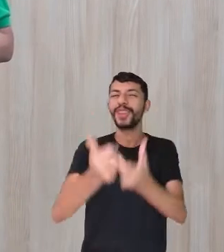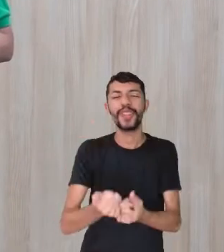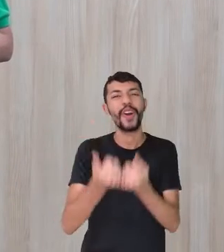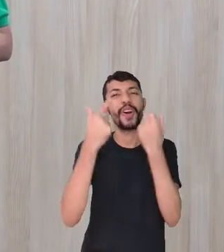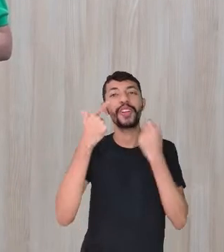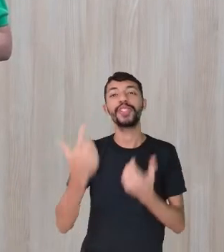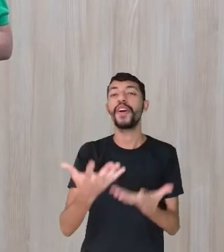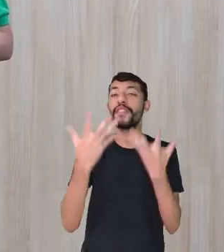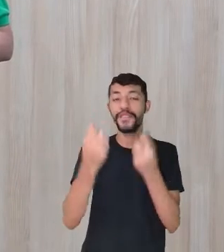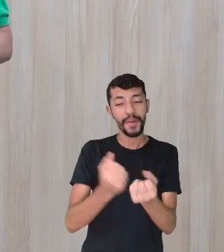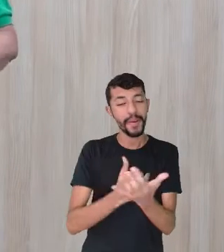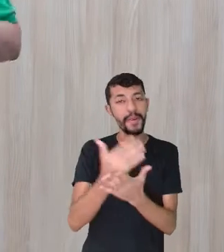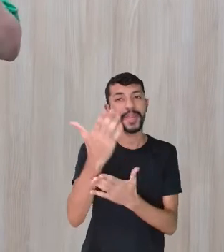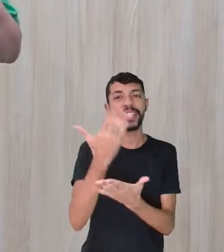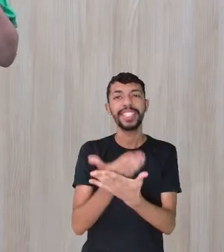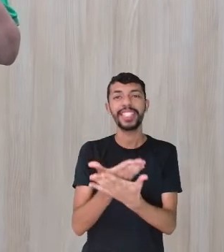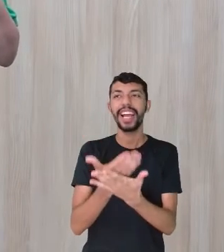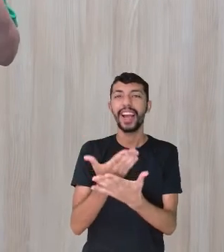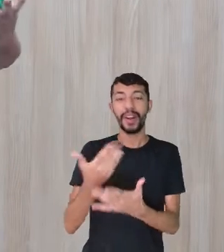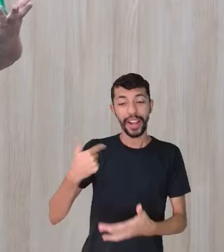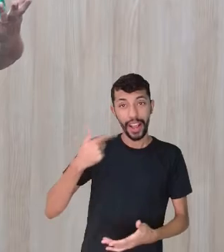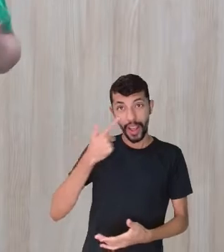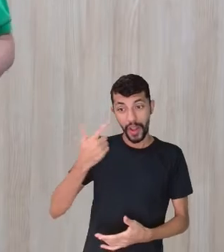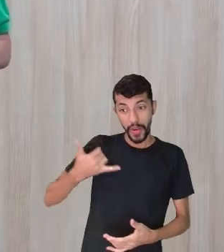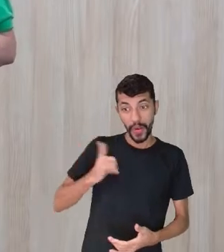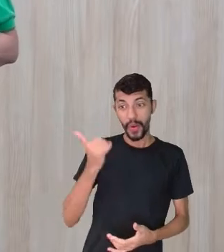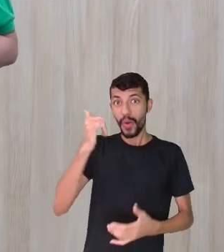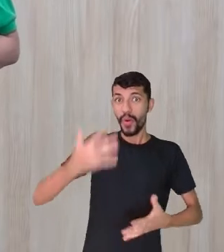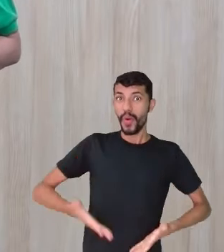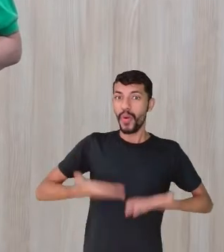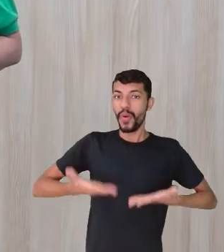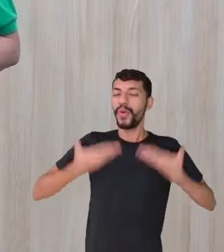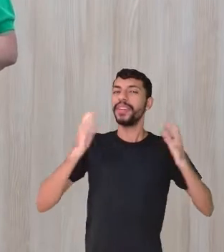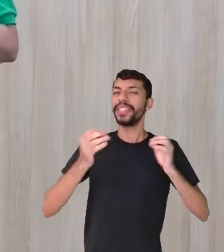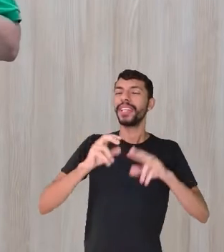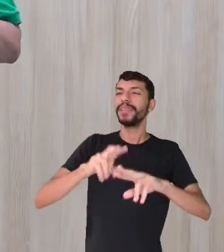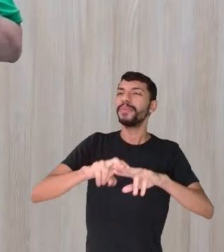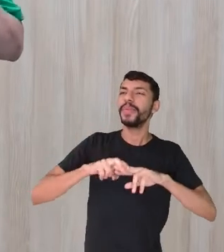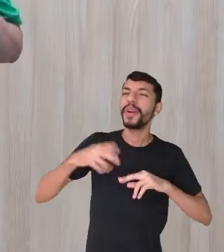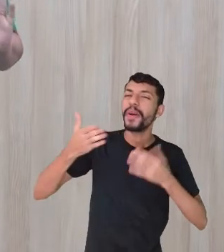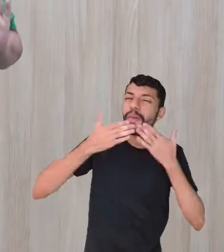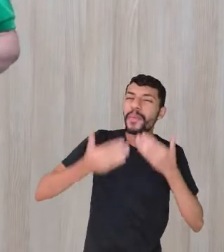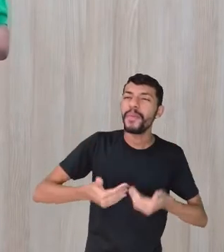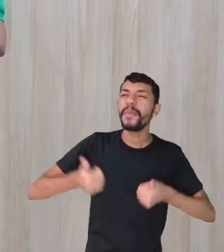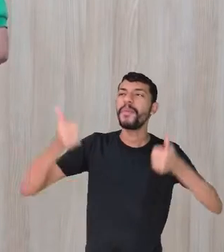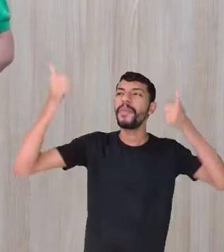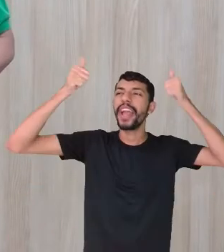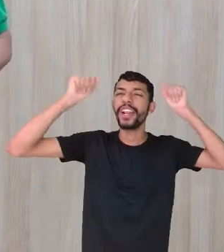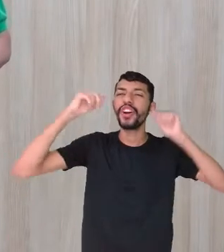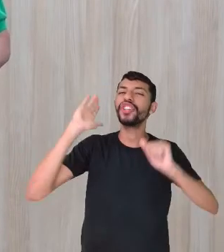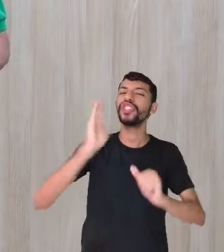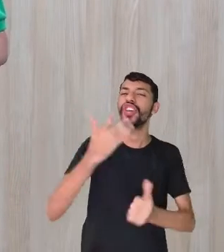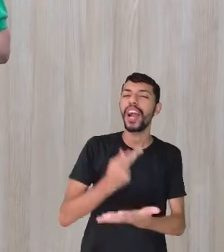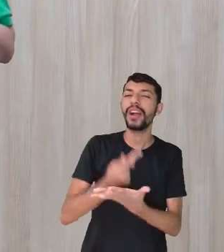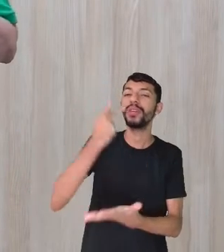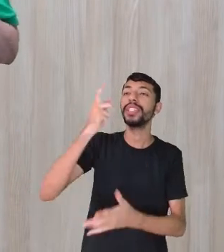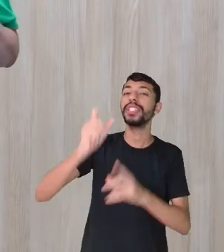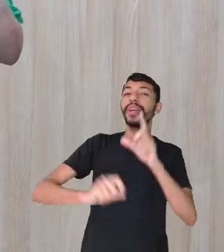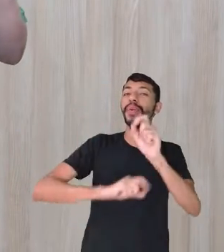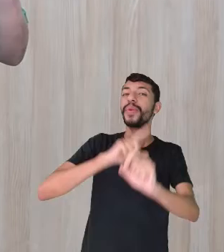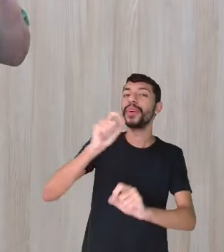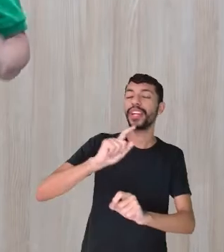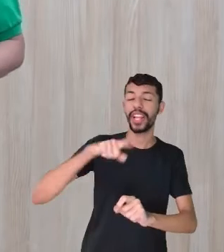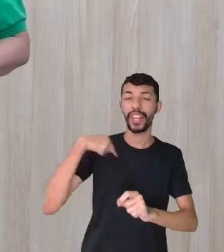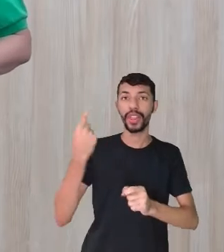Vamos começar essa aula assim, cheios de energia, porque o melhor milagre já aconteceu. Abrimos